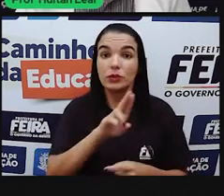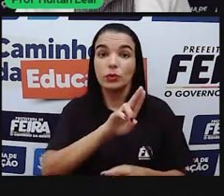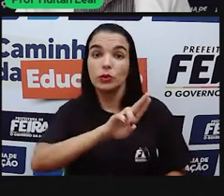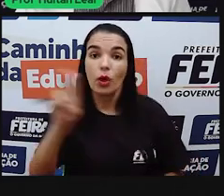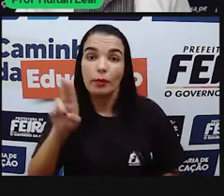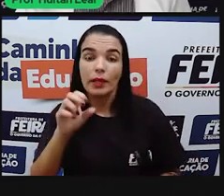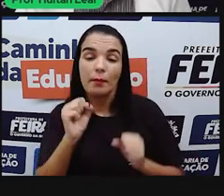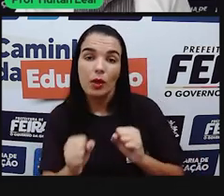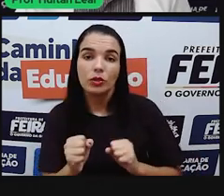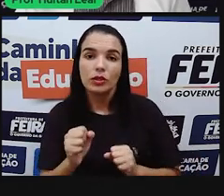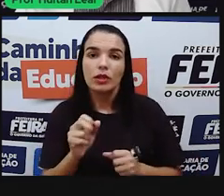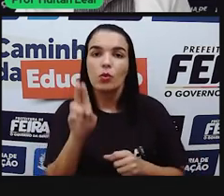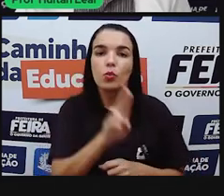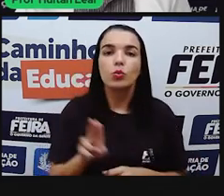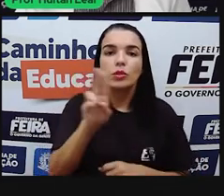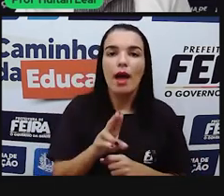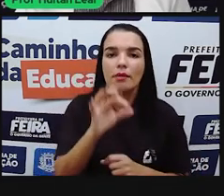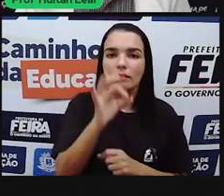porque